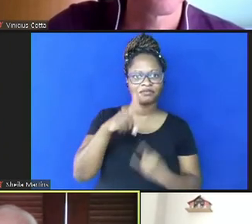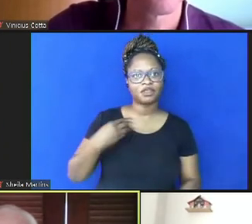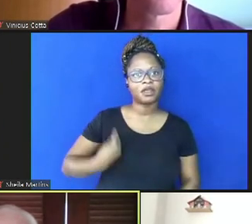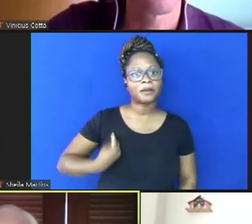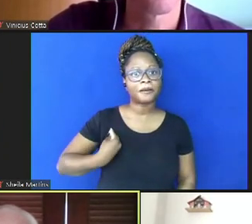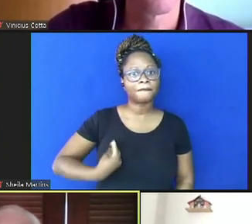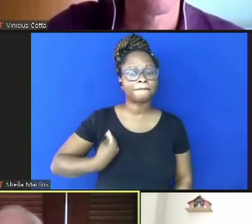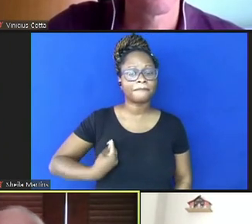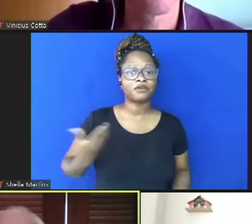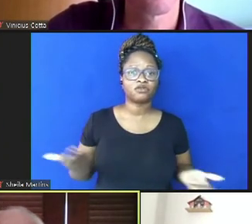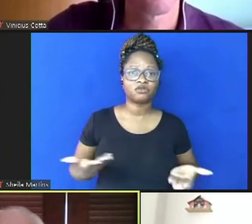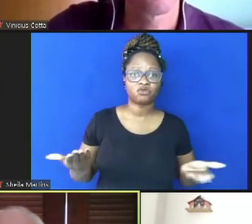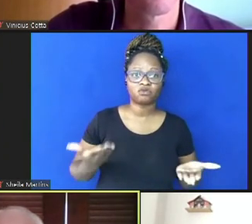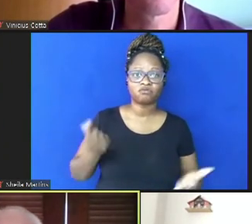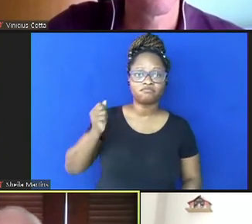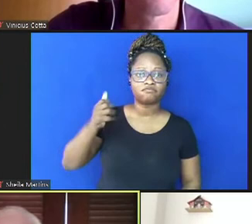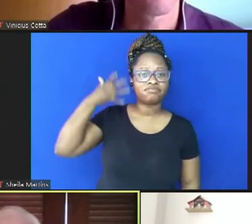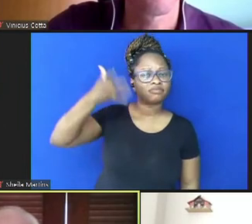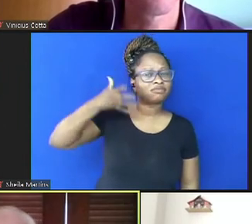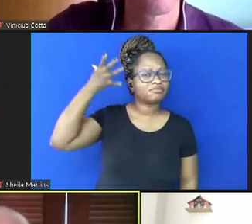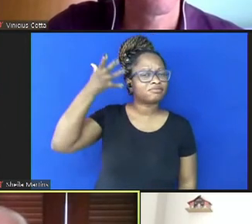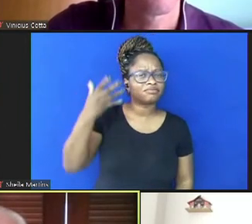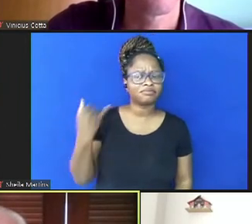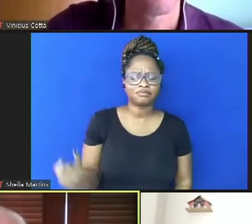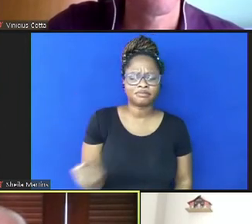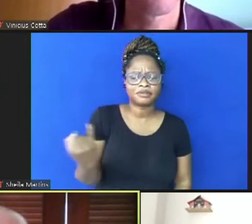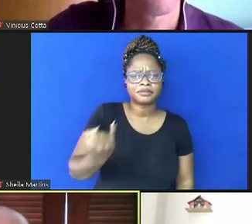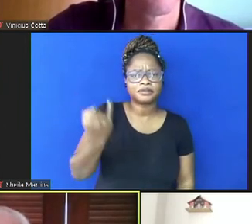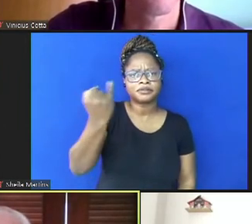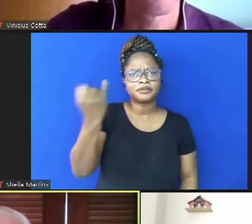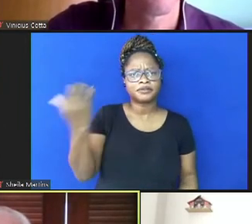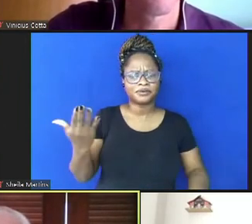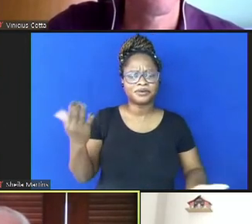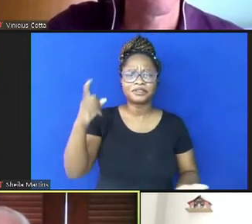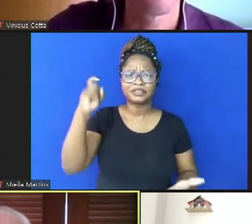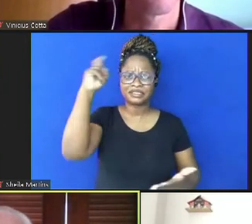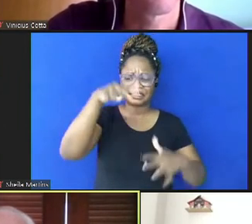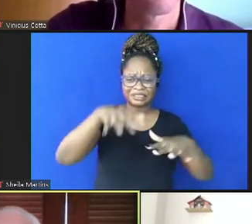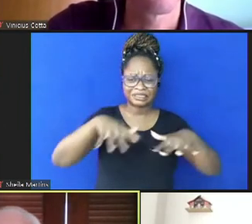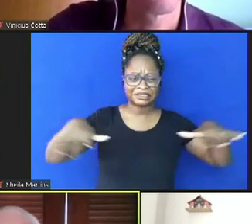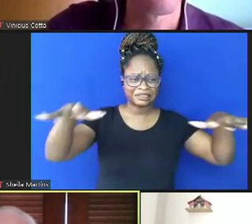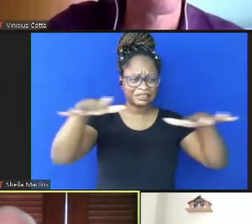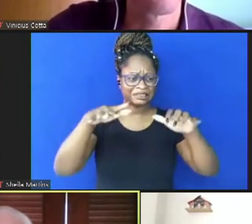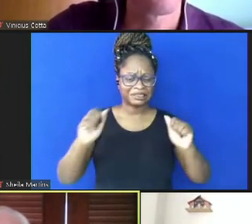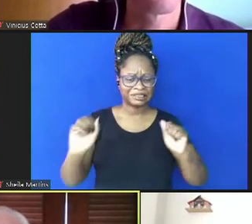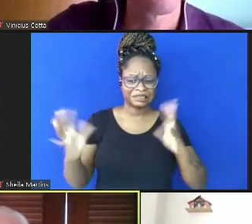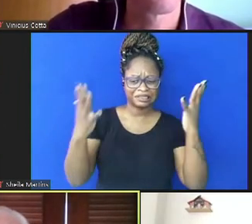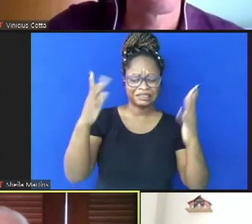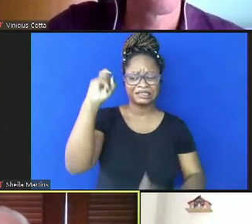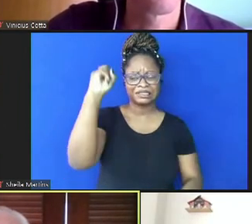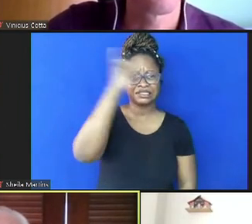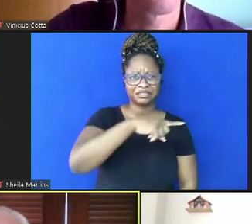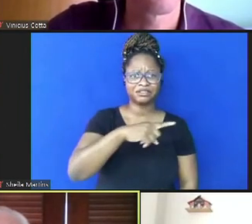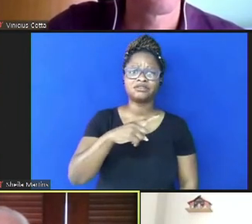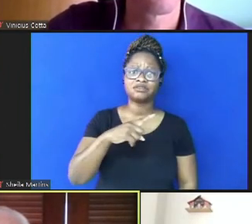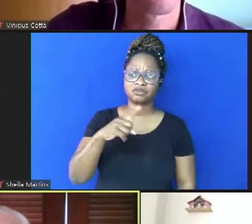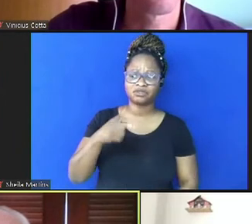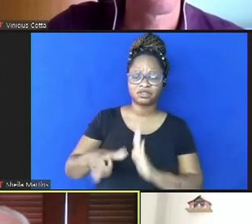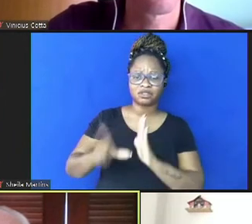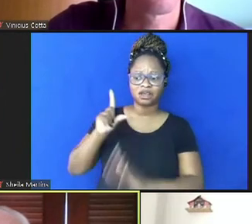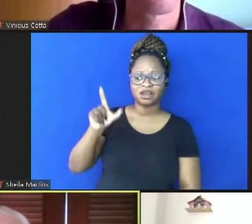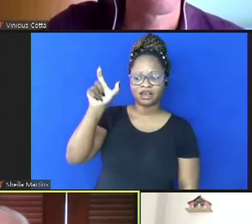desse evento tão importante em tempos tão difíceis, né? Já ressaltado pela